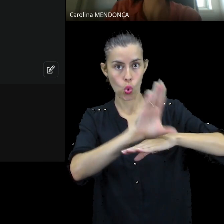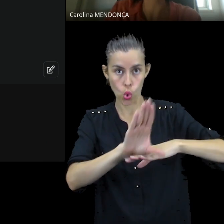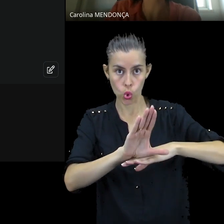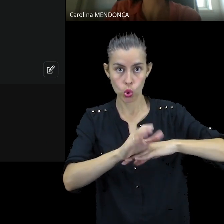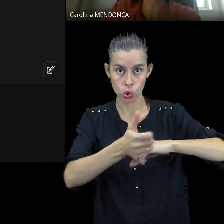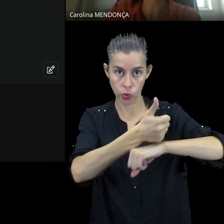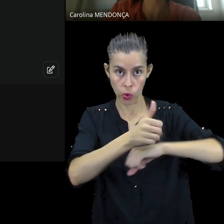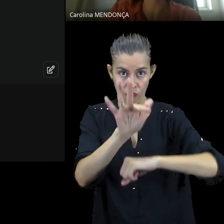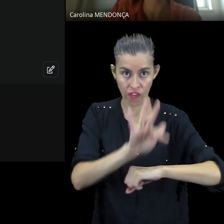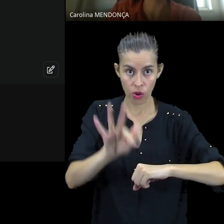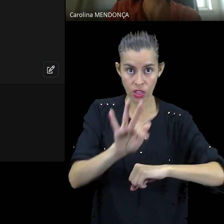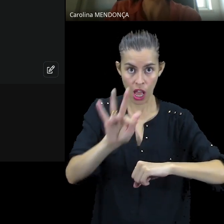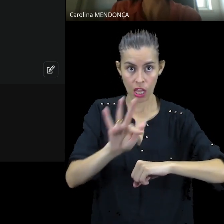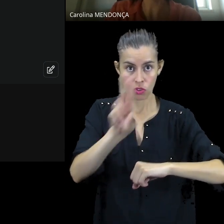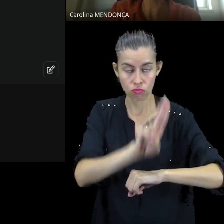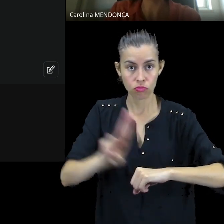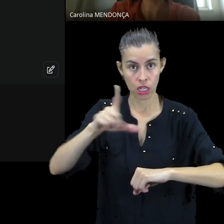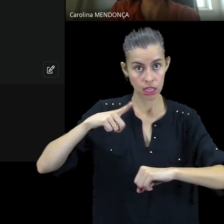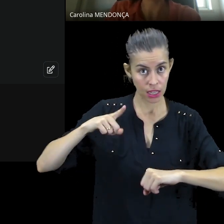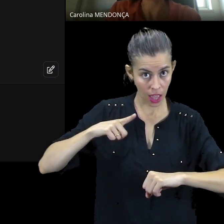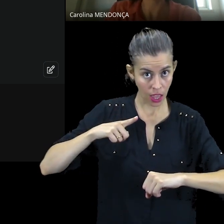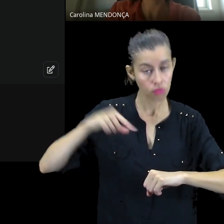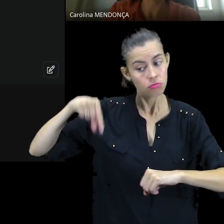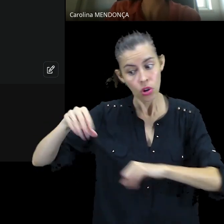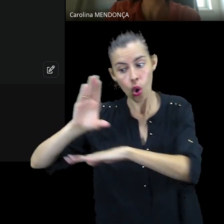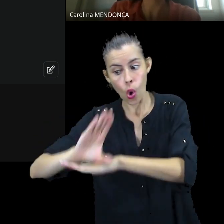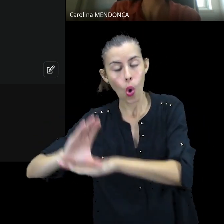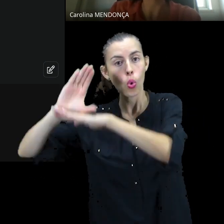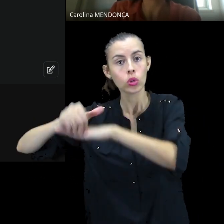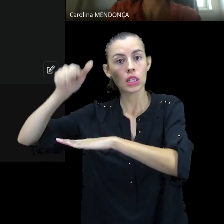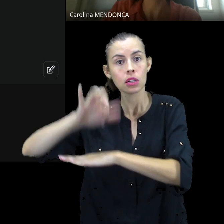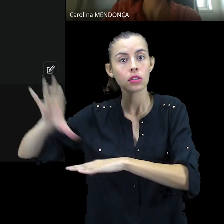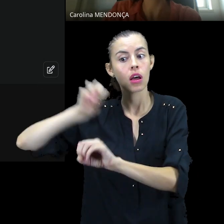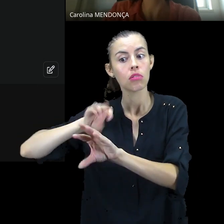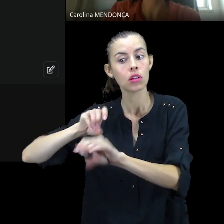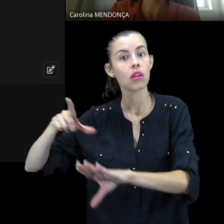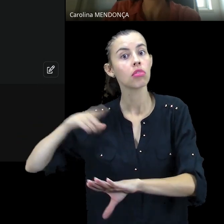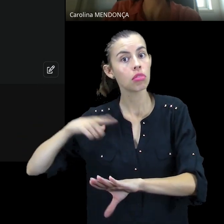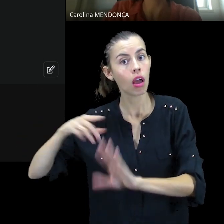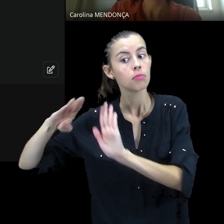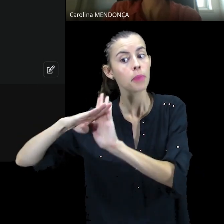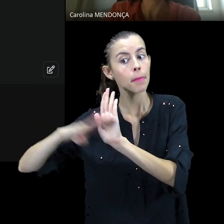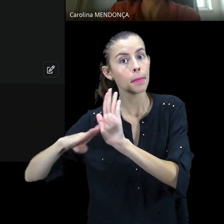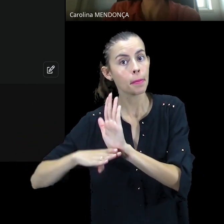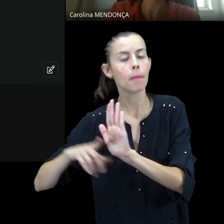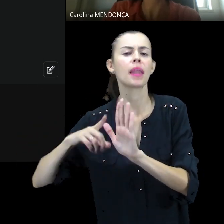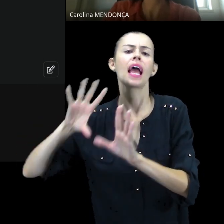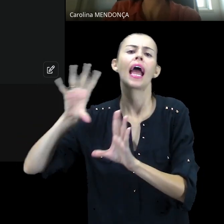cursos de graduação precisam funcionar. A gente tem, né, um Conselho Nacional de Educação que, inicialmente,